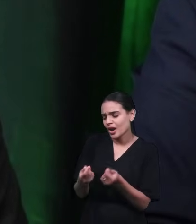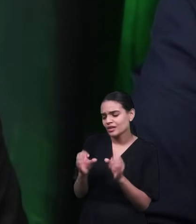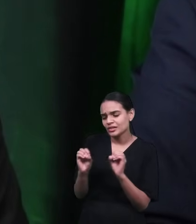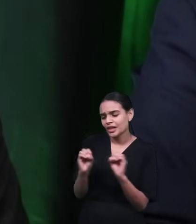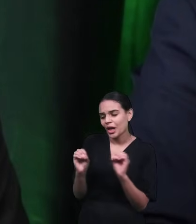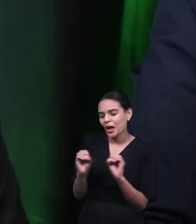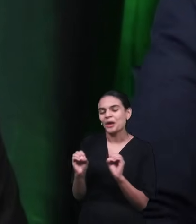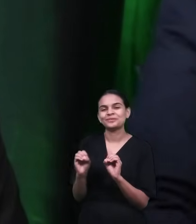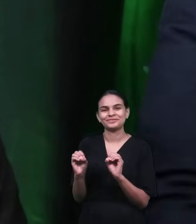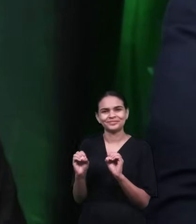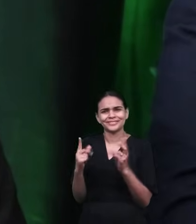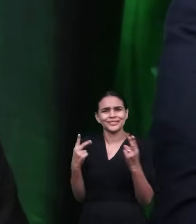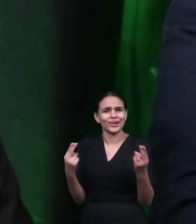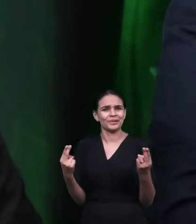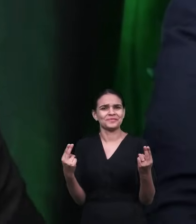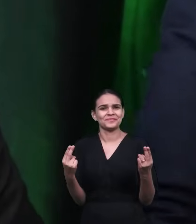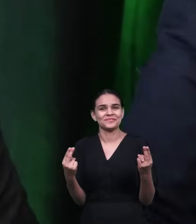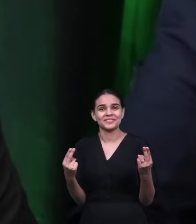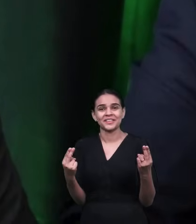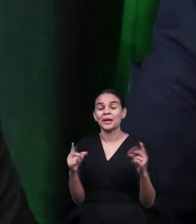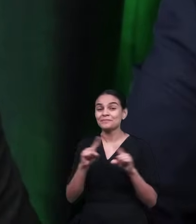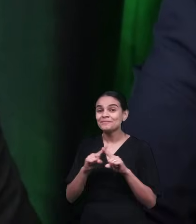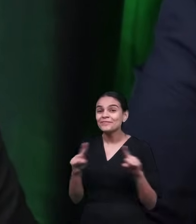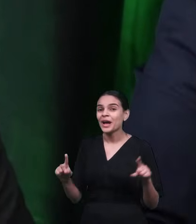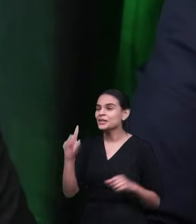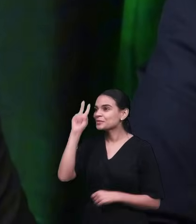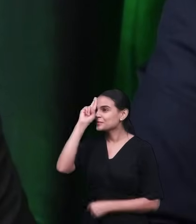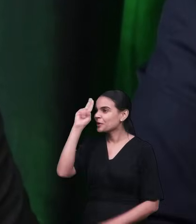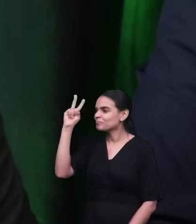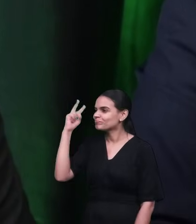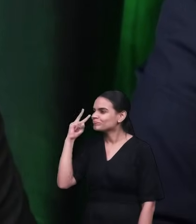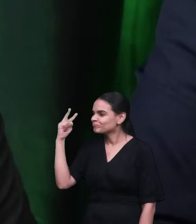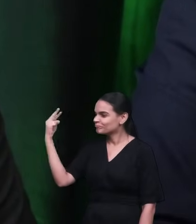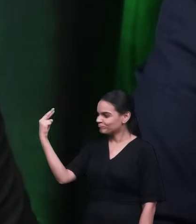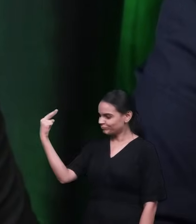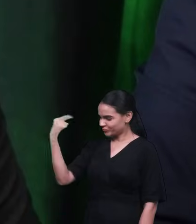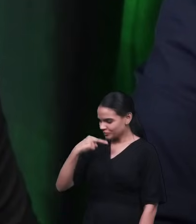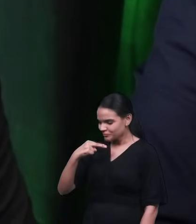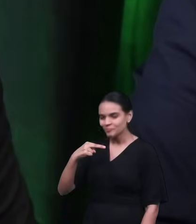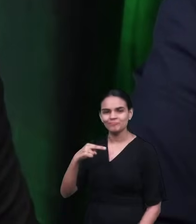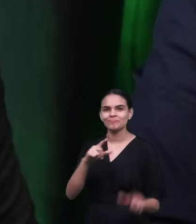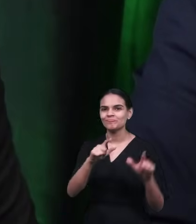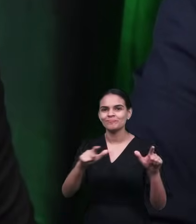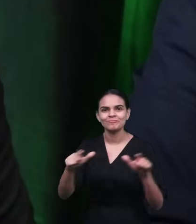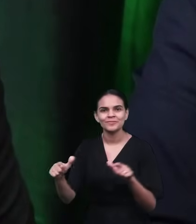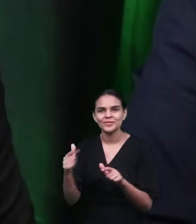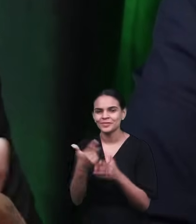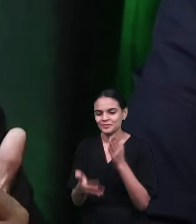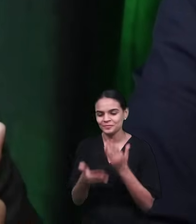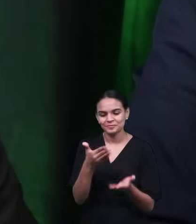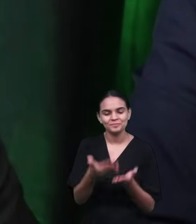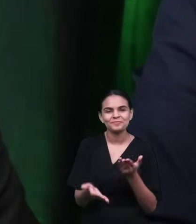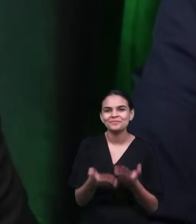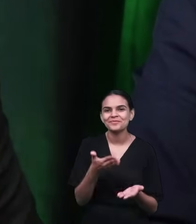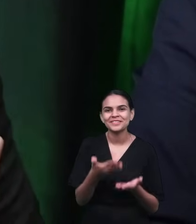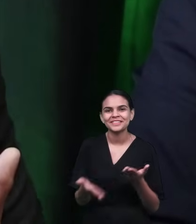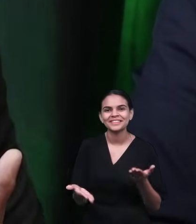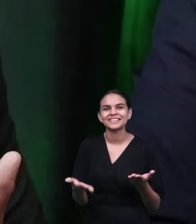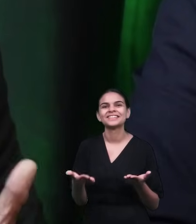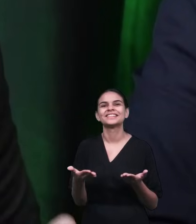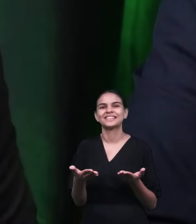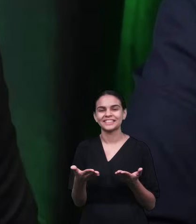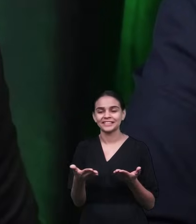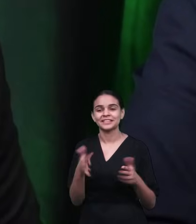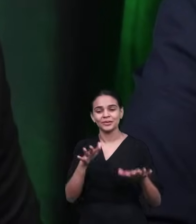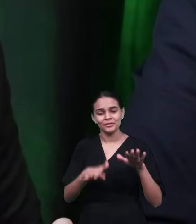vê. Então, o Senhor, ele nos vê onde estivermos. O homem pode ser semelhante na vida dele, semelhante